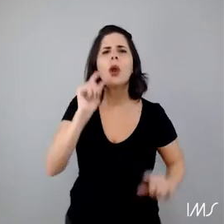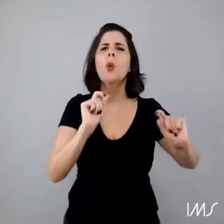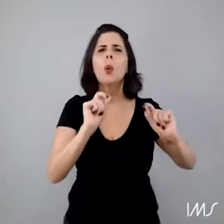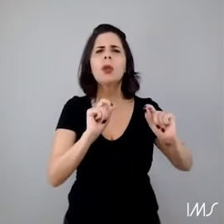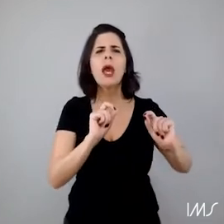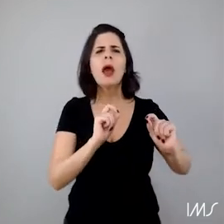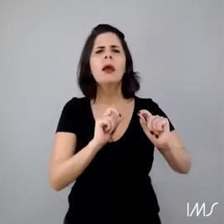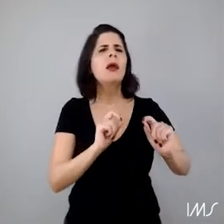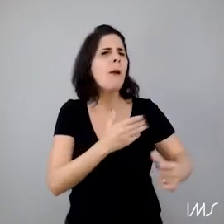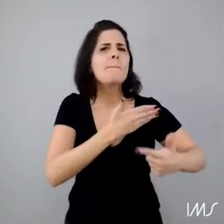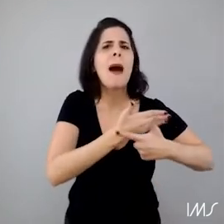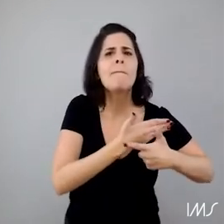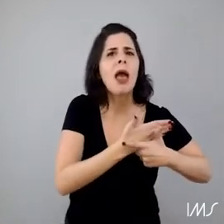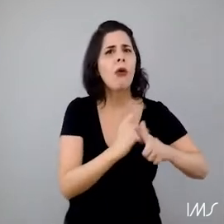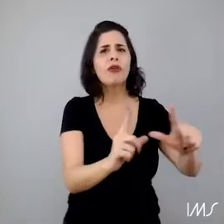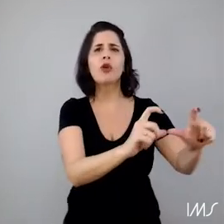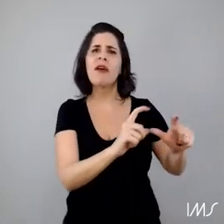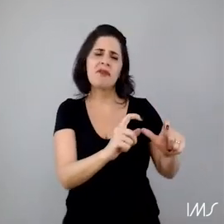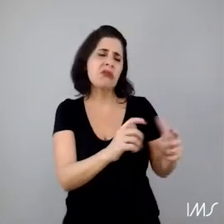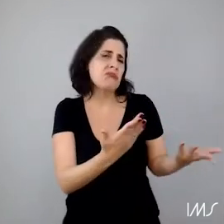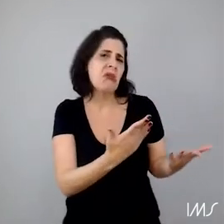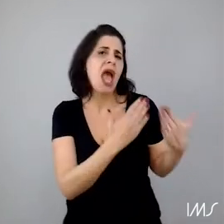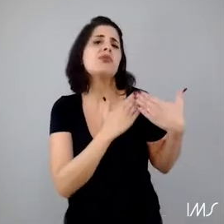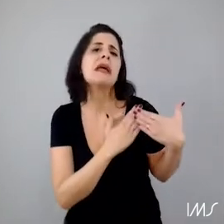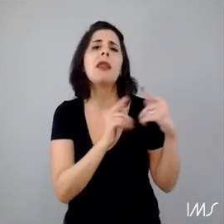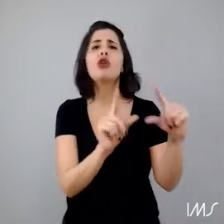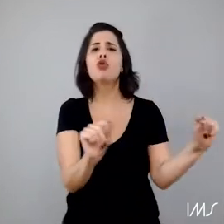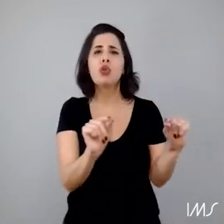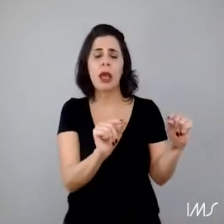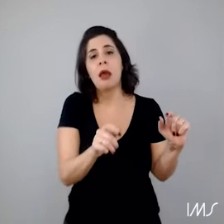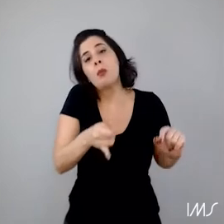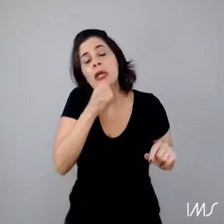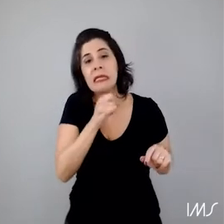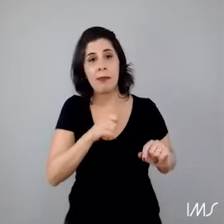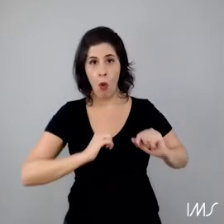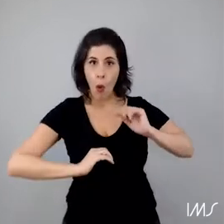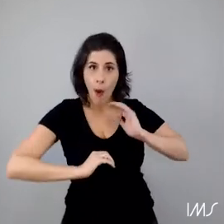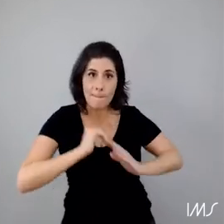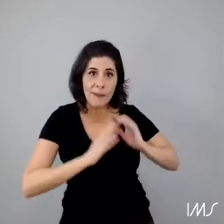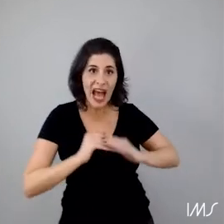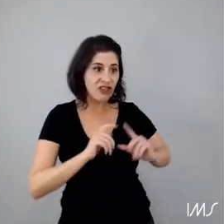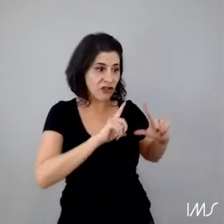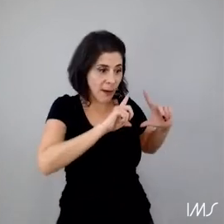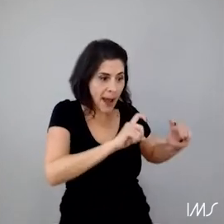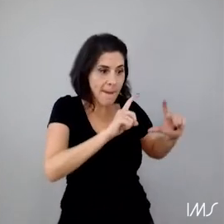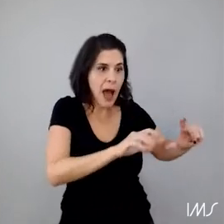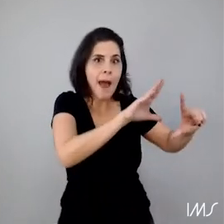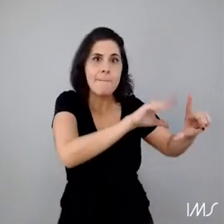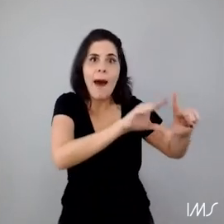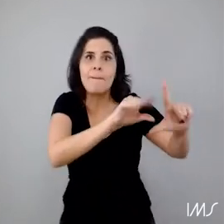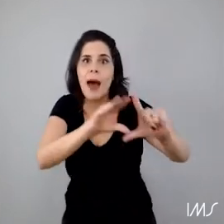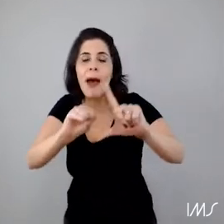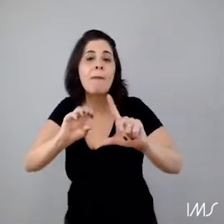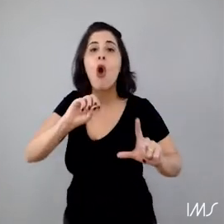diversos papéis que a fotografia poderia desempenhar, seja no âmbito do fazer fotográfico, como no âmbito do pensar a